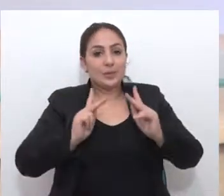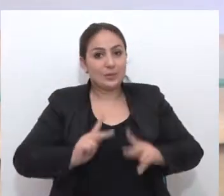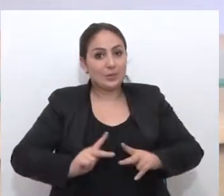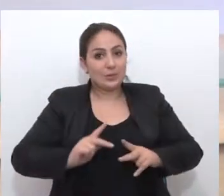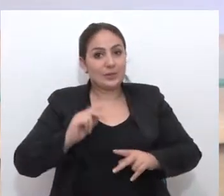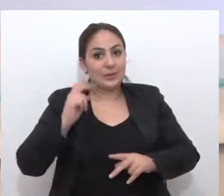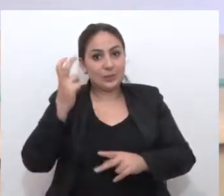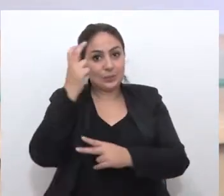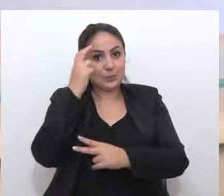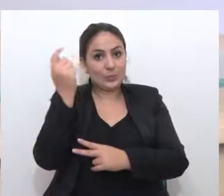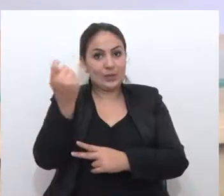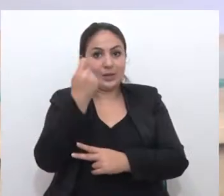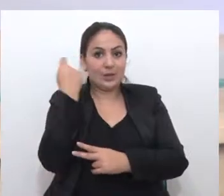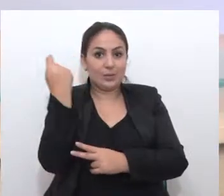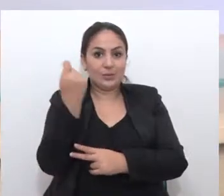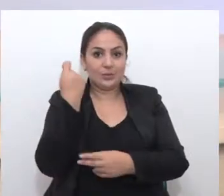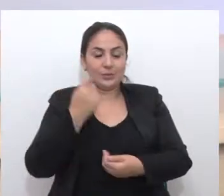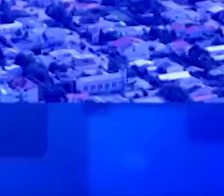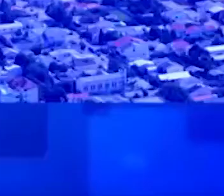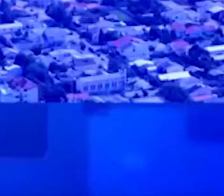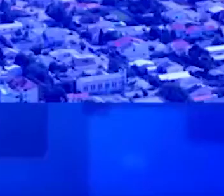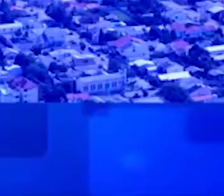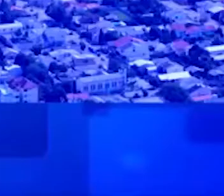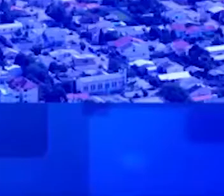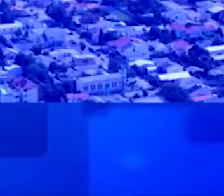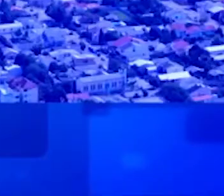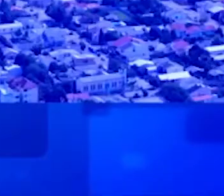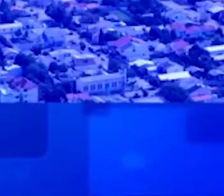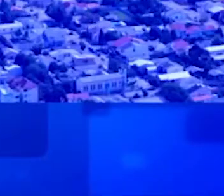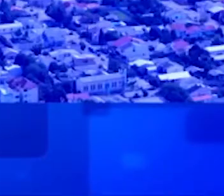grande propagador da cultura gaúcha.